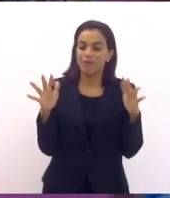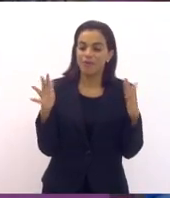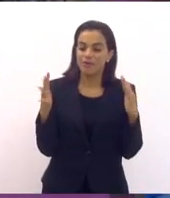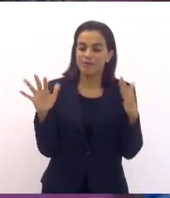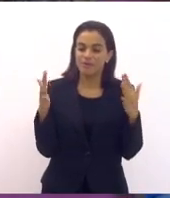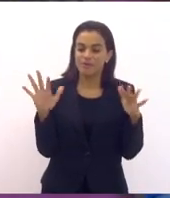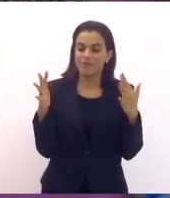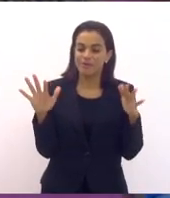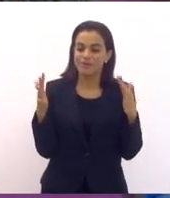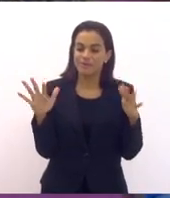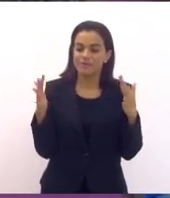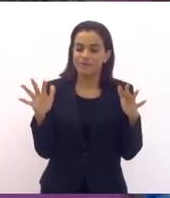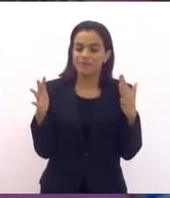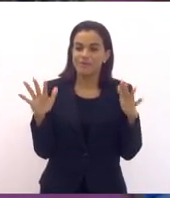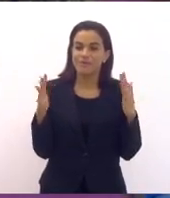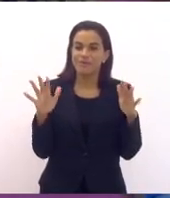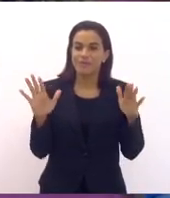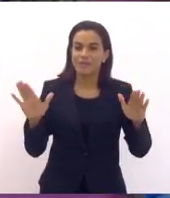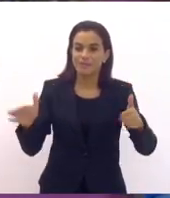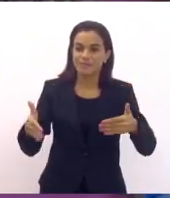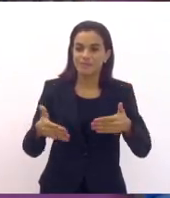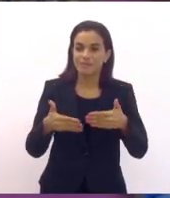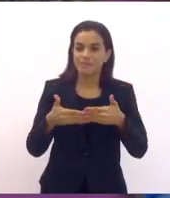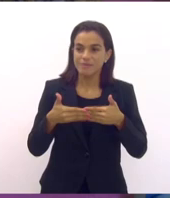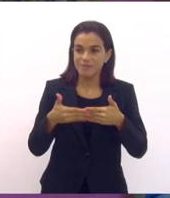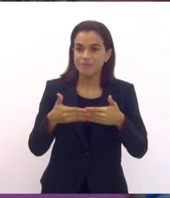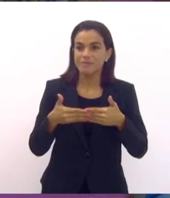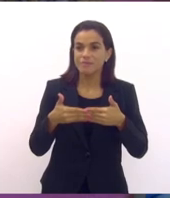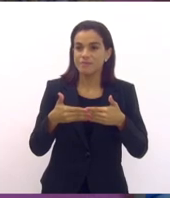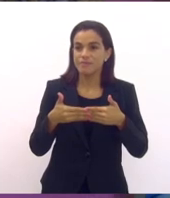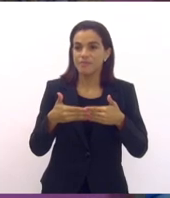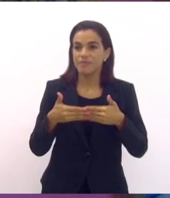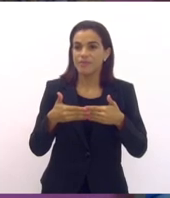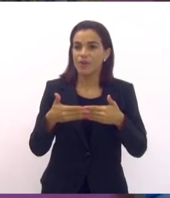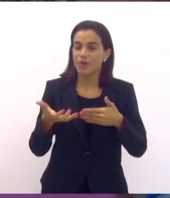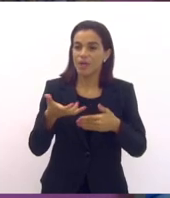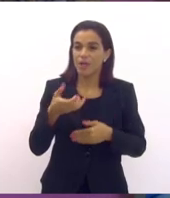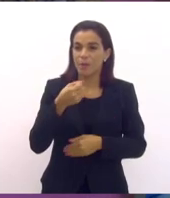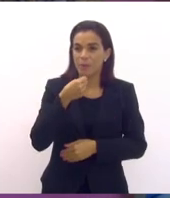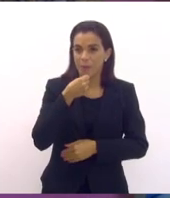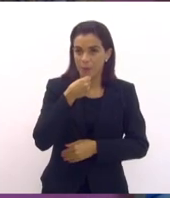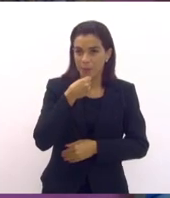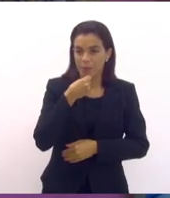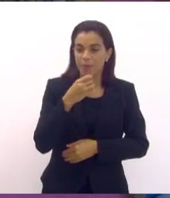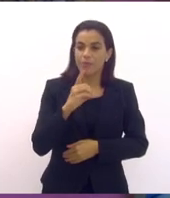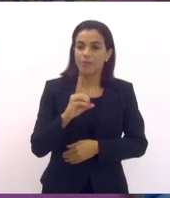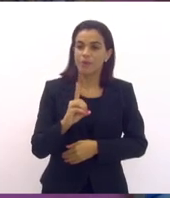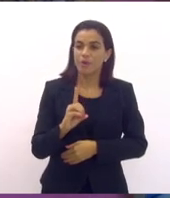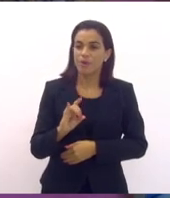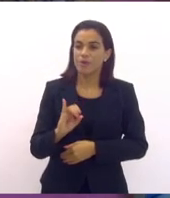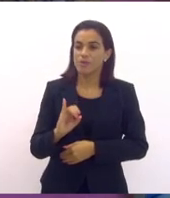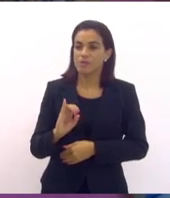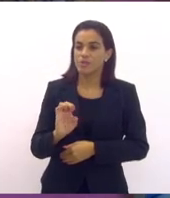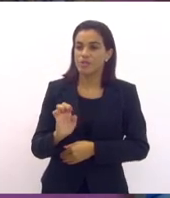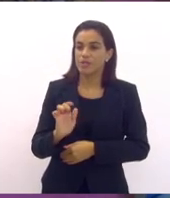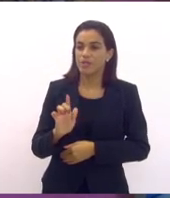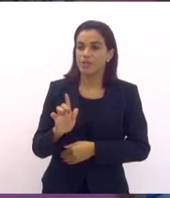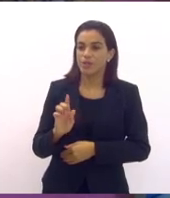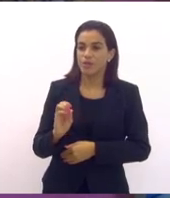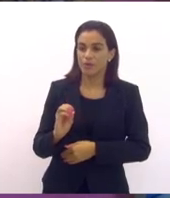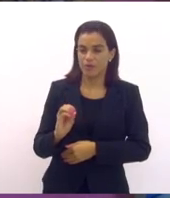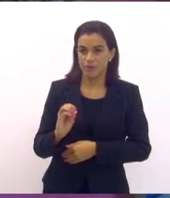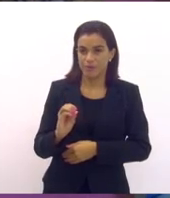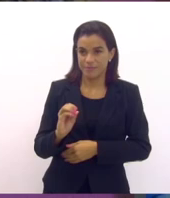obrigado bem se encerrou aqui eu gostaria de passar a palavra aqui ao Diego gostaria de dar uma